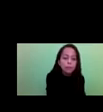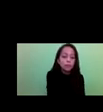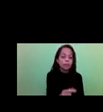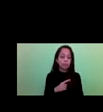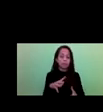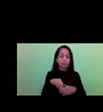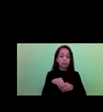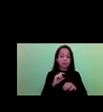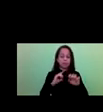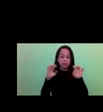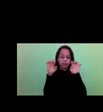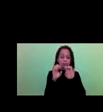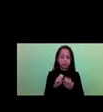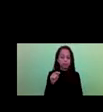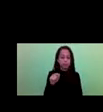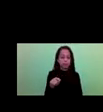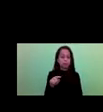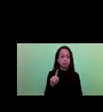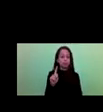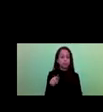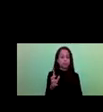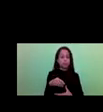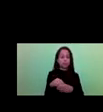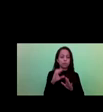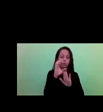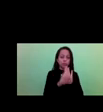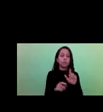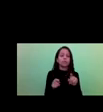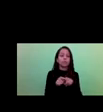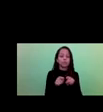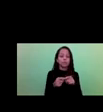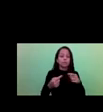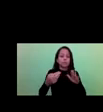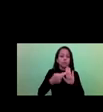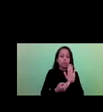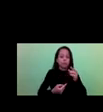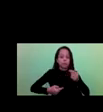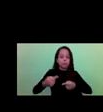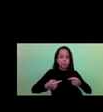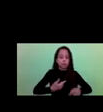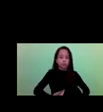estrutura formal do currículo e da política pública de educação.